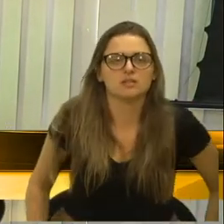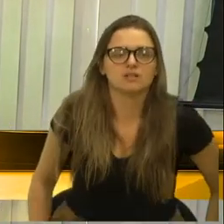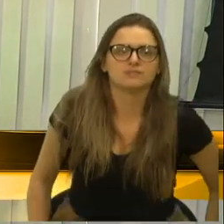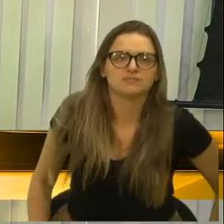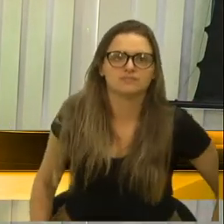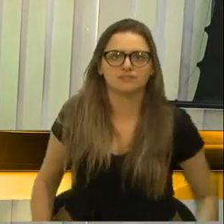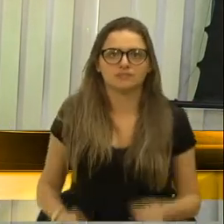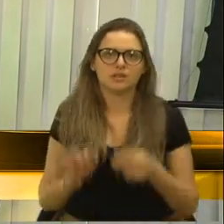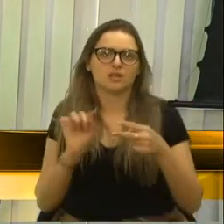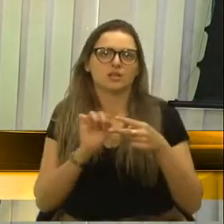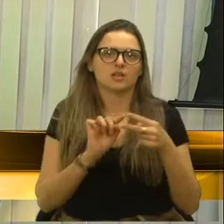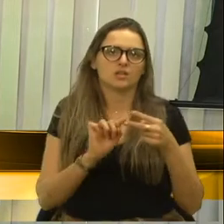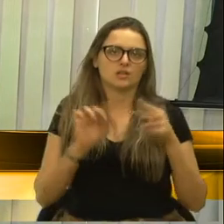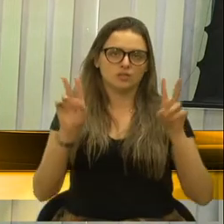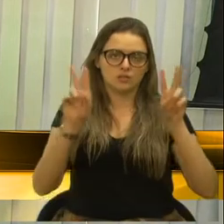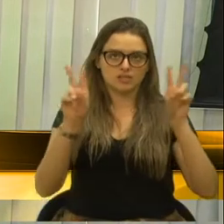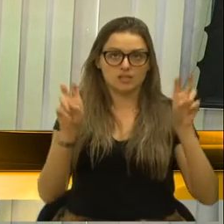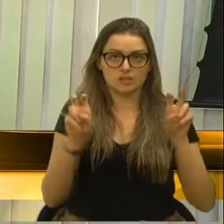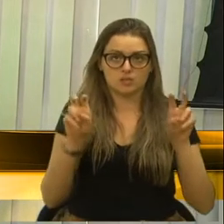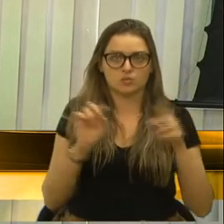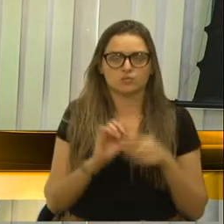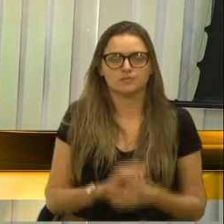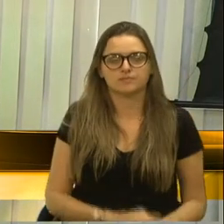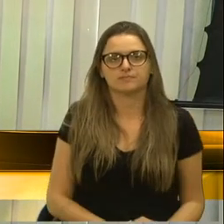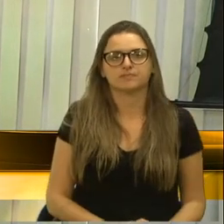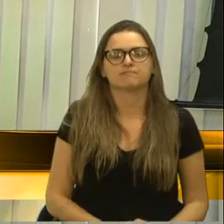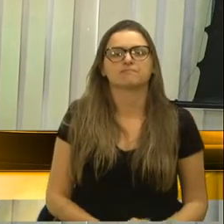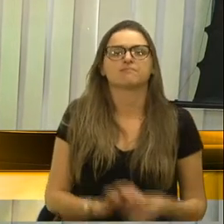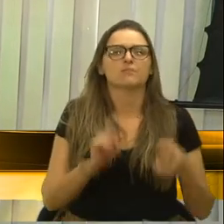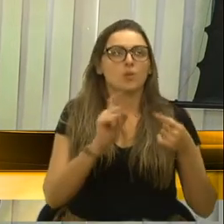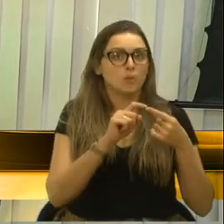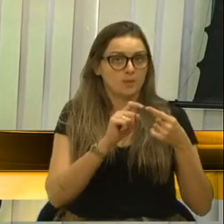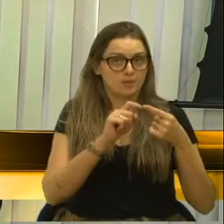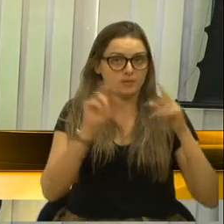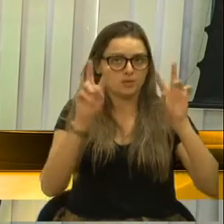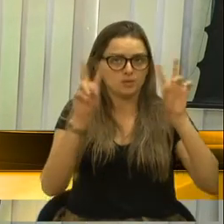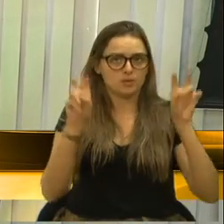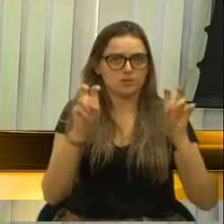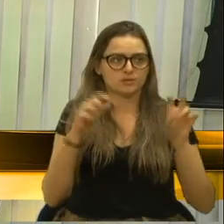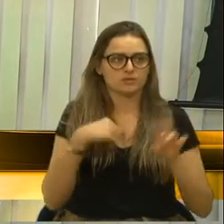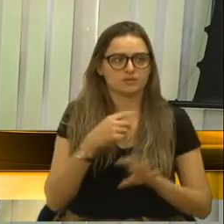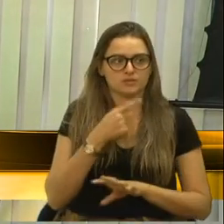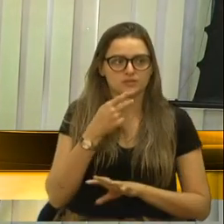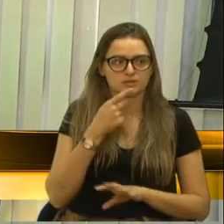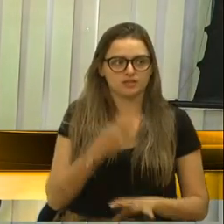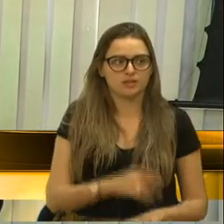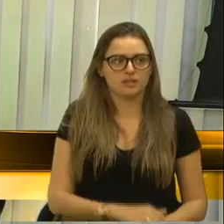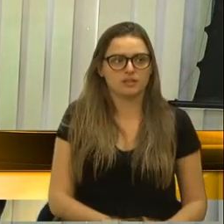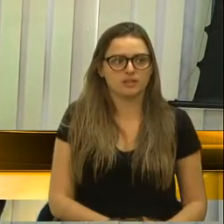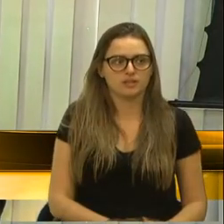dois assuntos, mas o primeiro deles, até por